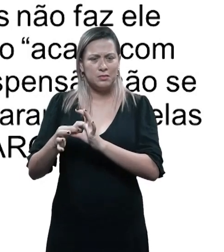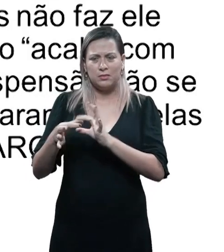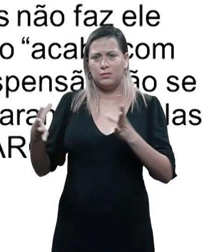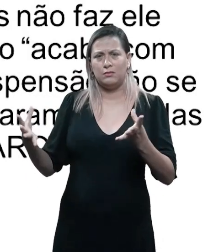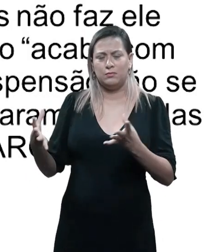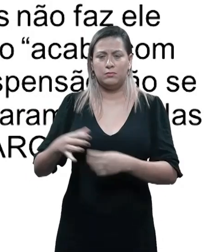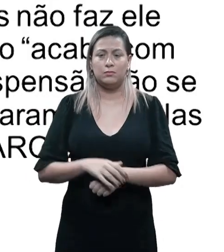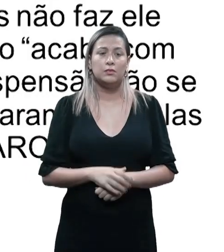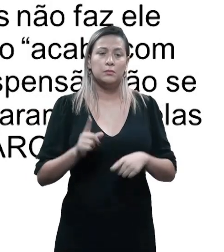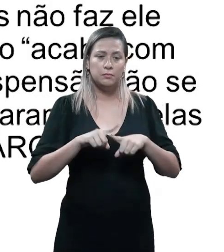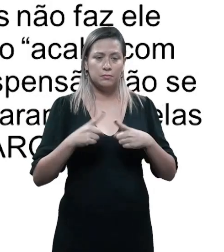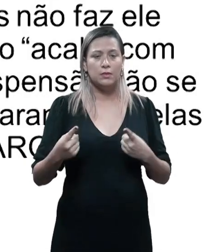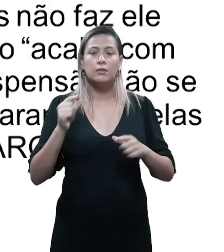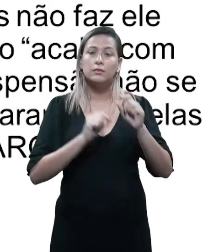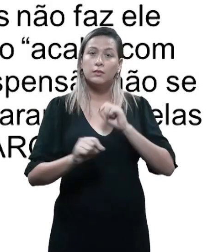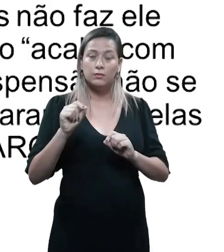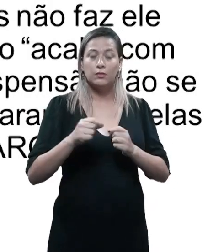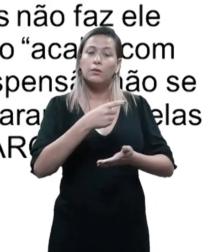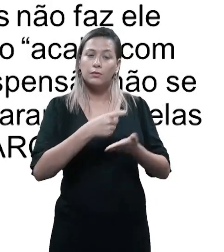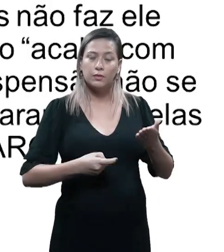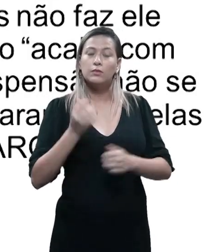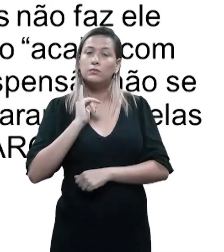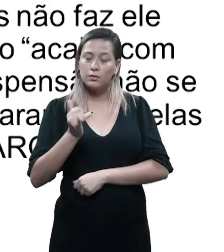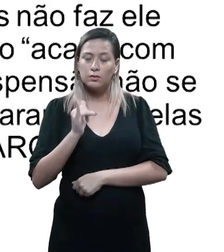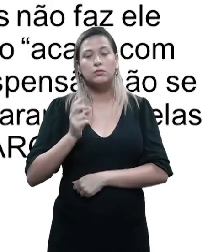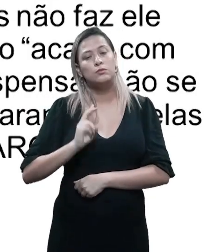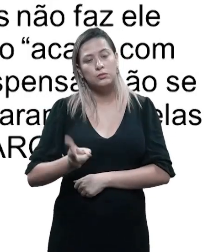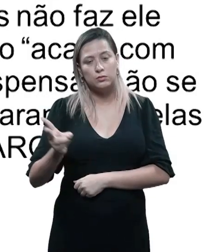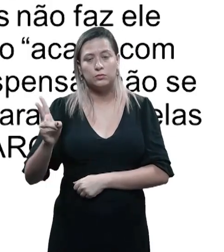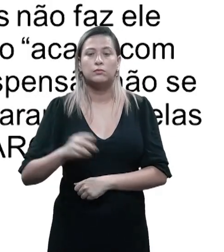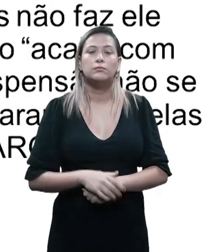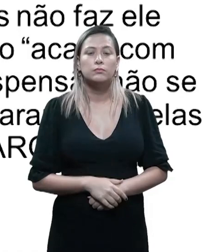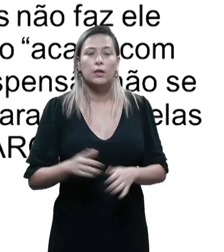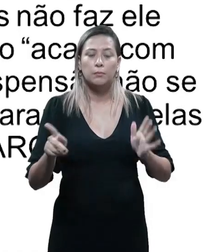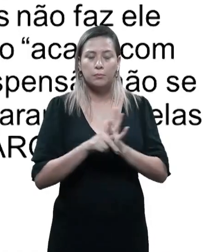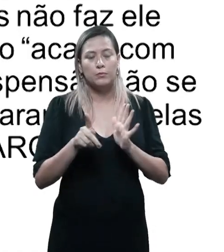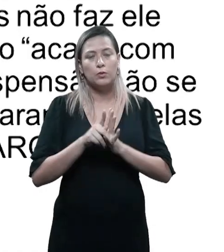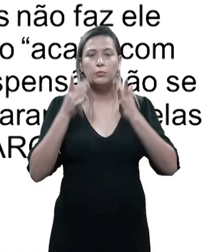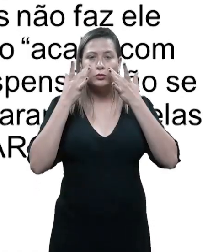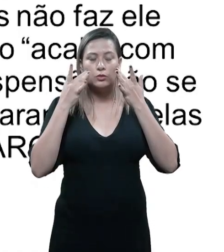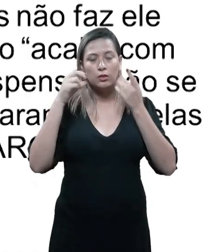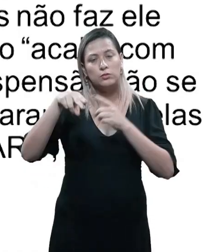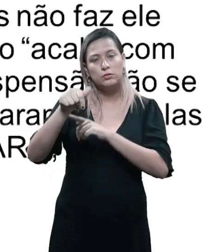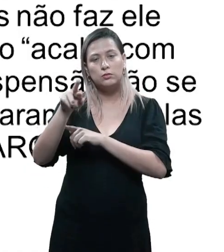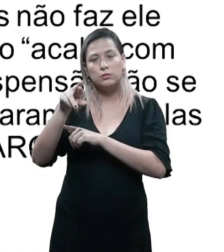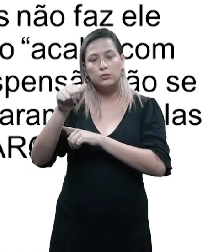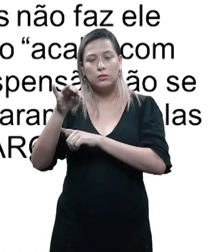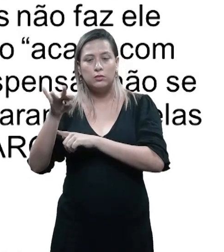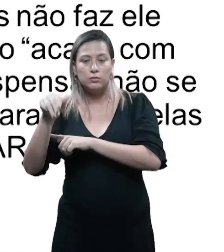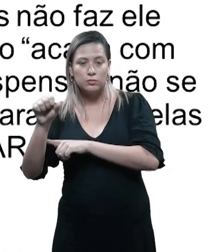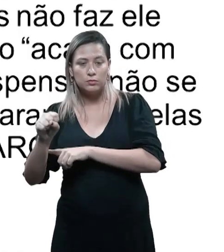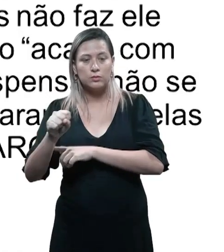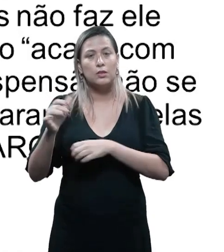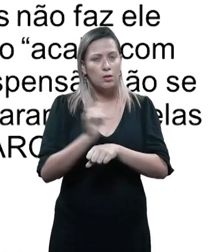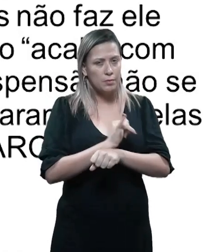você tenha um filme com finais abertos, ele continua sendo um texto narrativo, ele continua fazendo parte de artes narrativas.